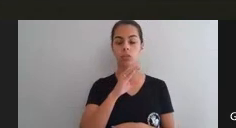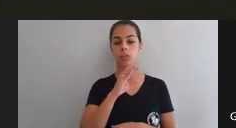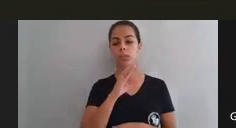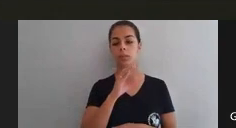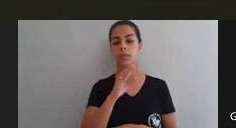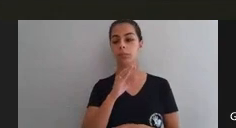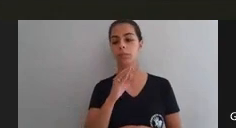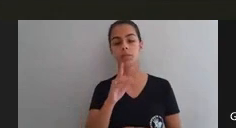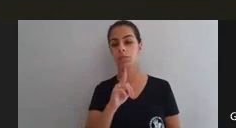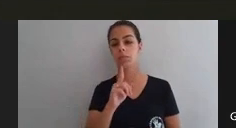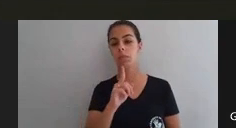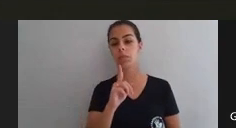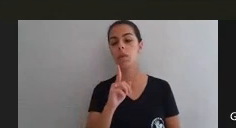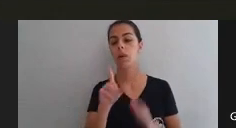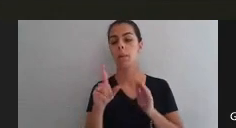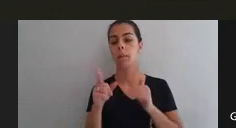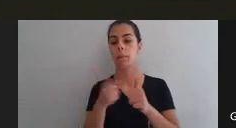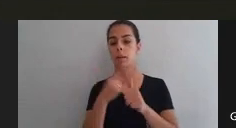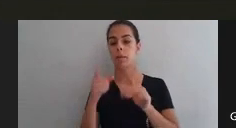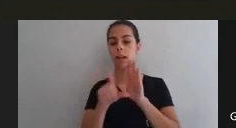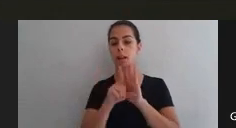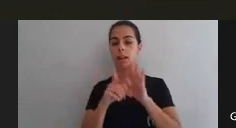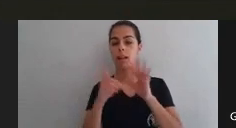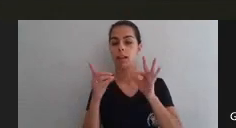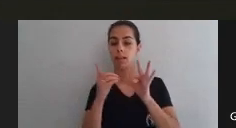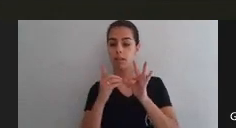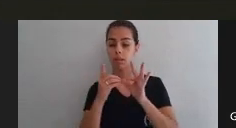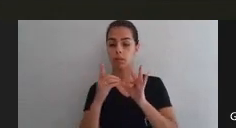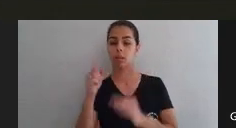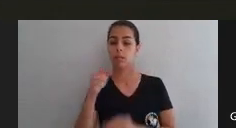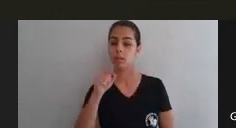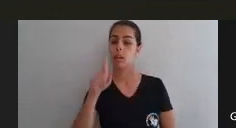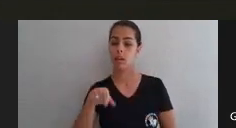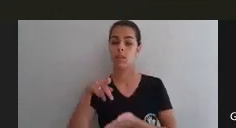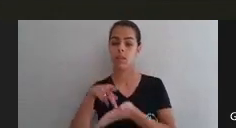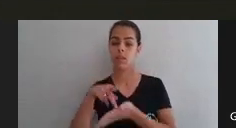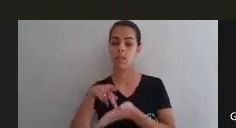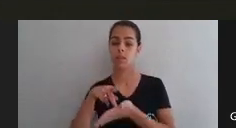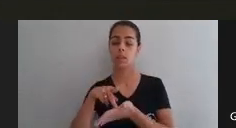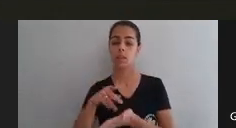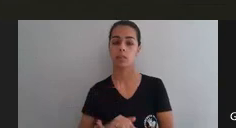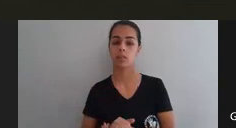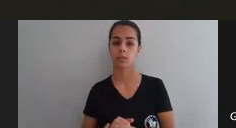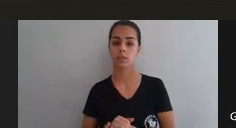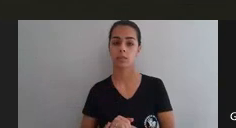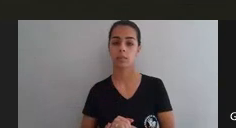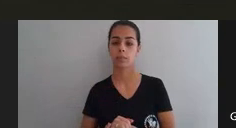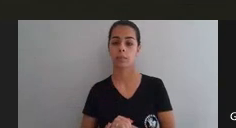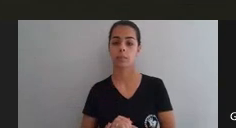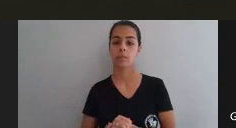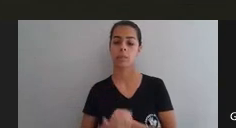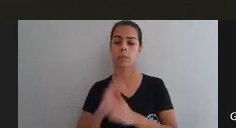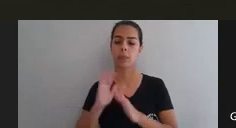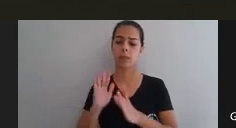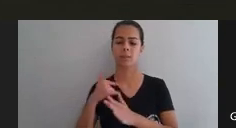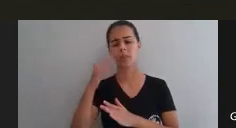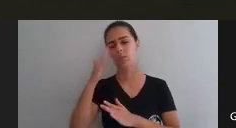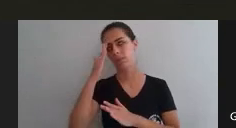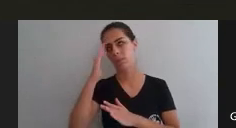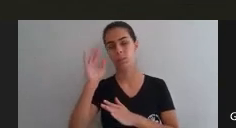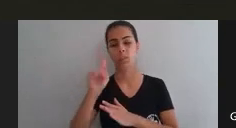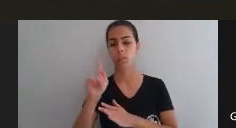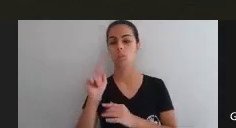para um mais quente. Bem, essa afirmativa é verdadeira. Mas é que a questão que me bugou foi a seguinte,